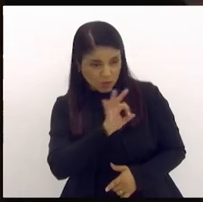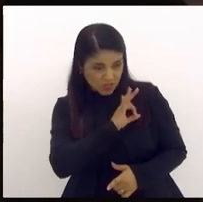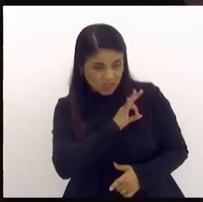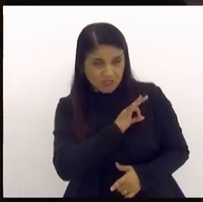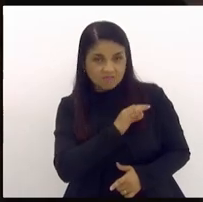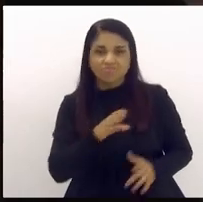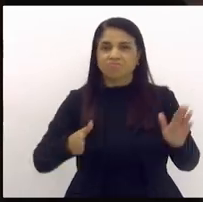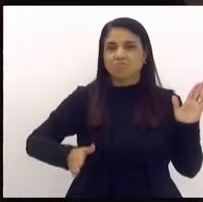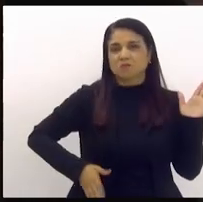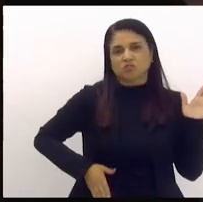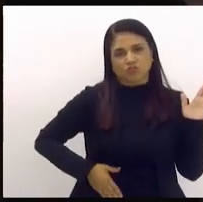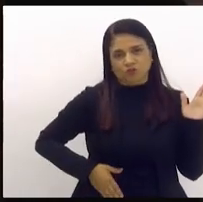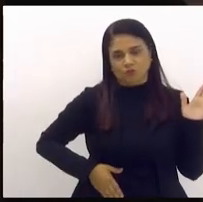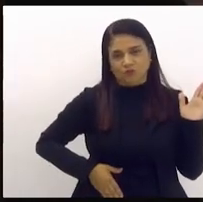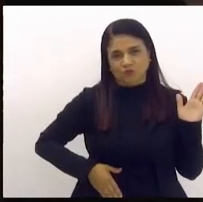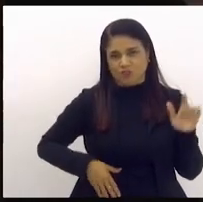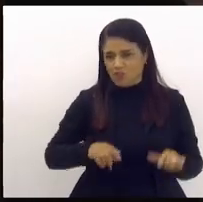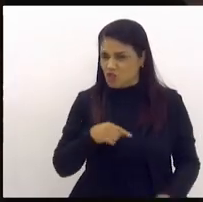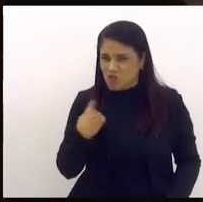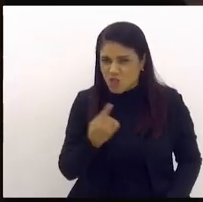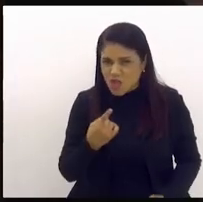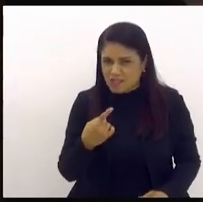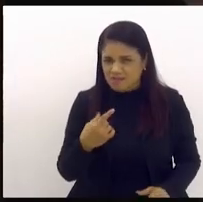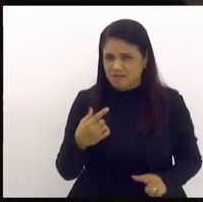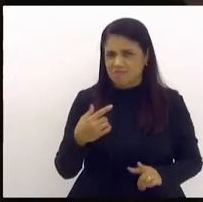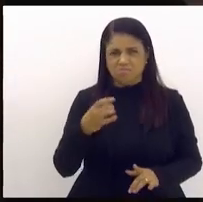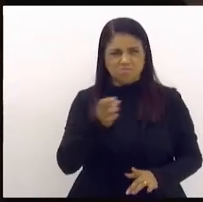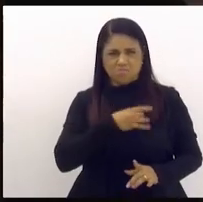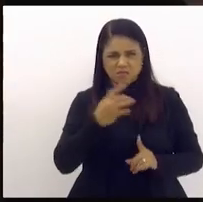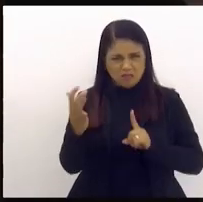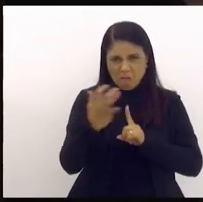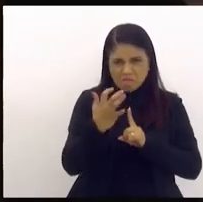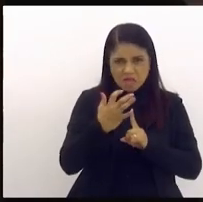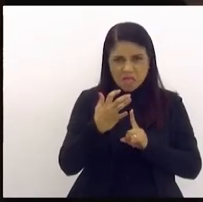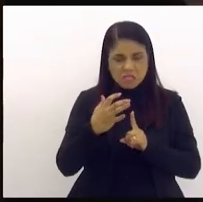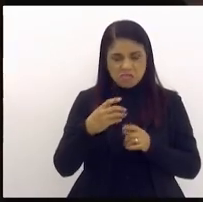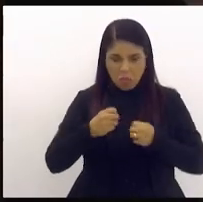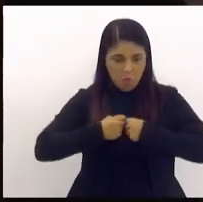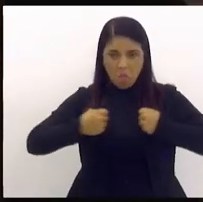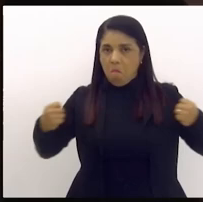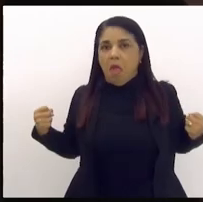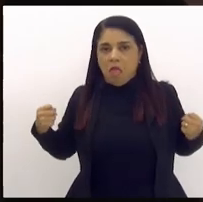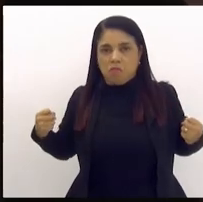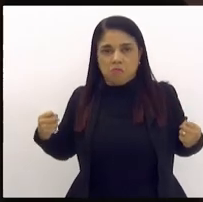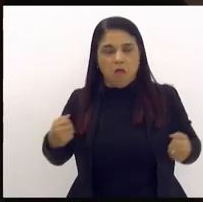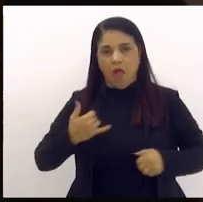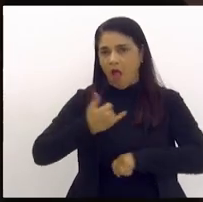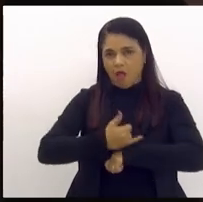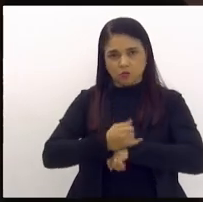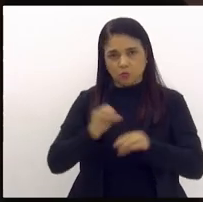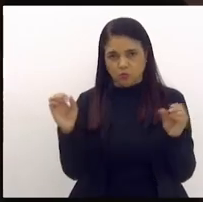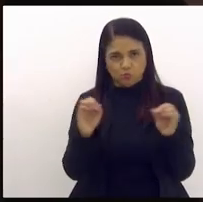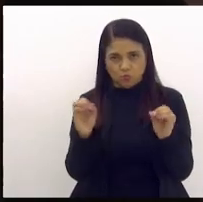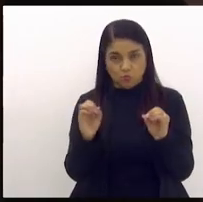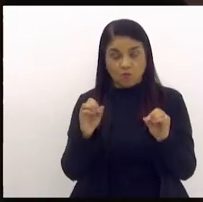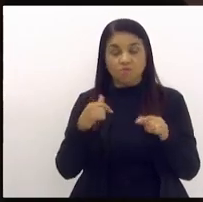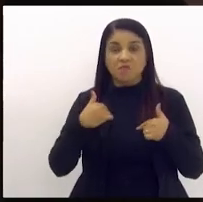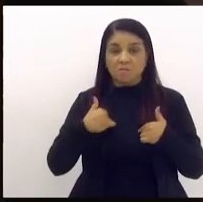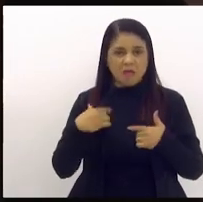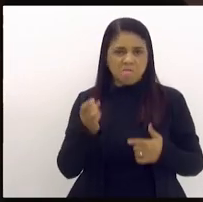medo, nós não temos medo de ameaça, aqui não tem ninguém de peito de aço, mas, em primeiro